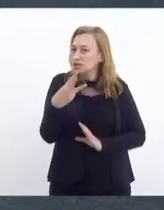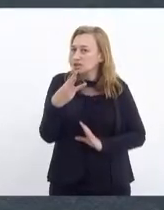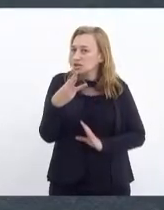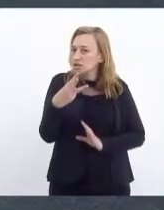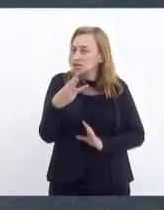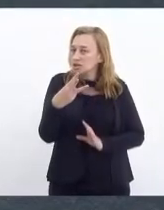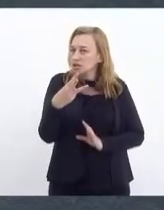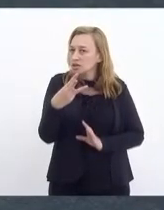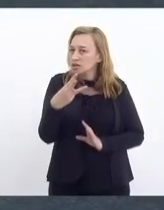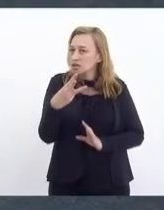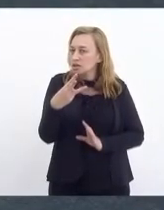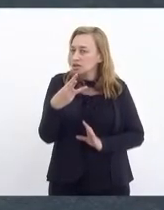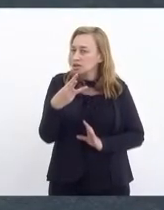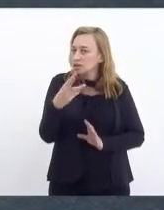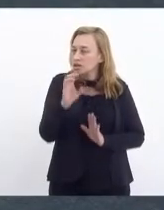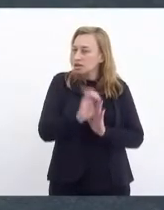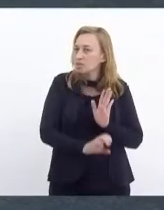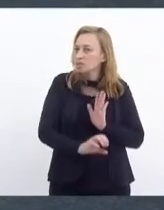Pela